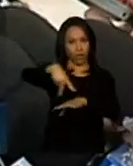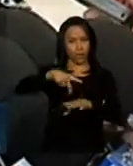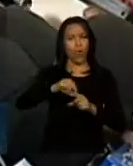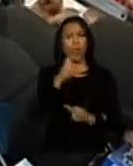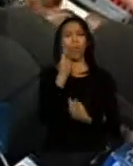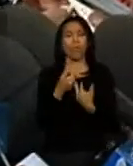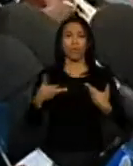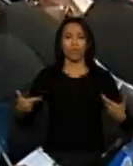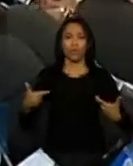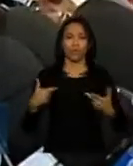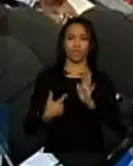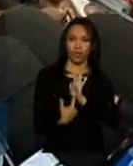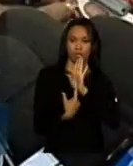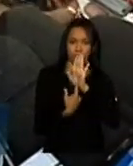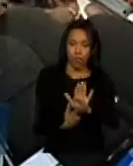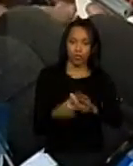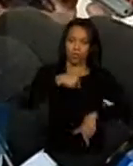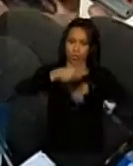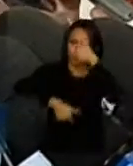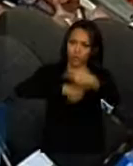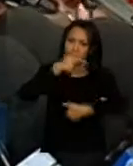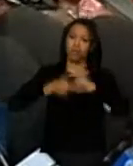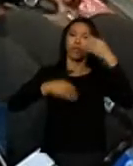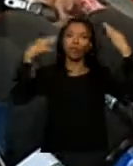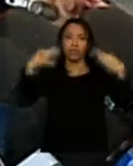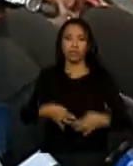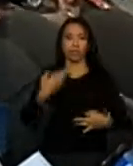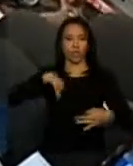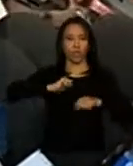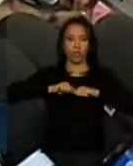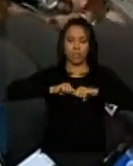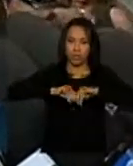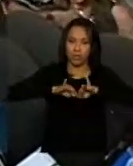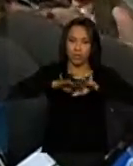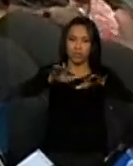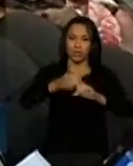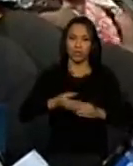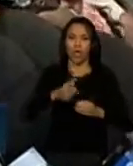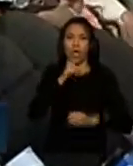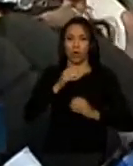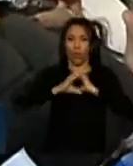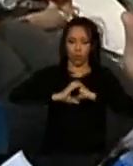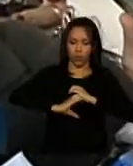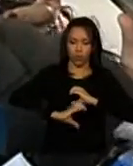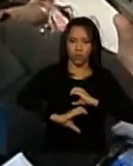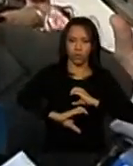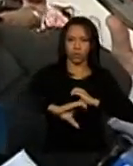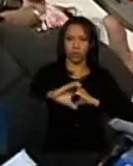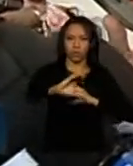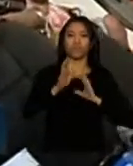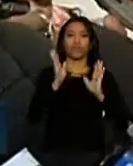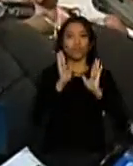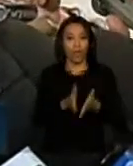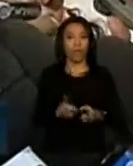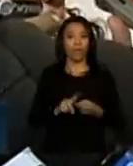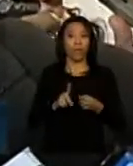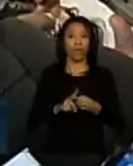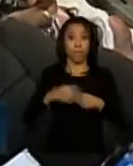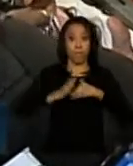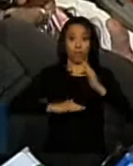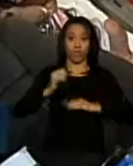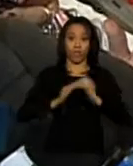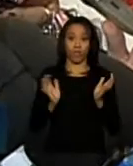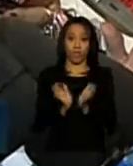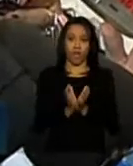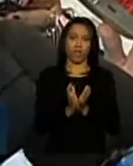que mostram ações corretas, onde nós expandimos o saneamento, onde nós expandimos a presença dos agentes comunitários de